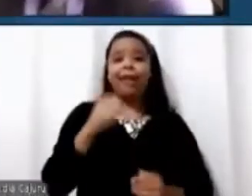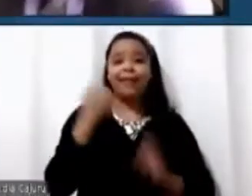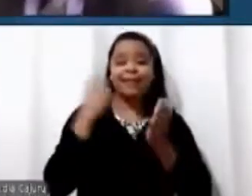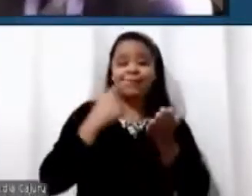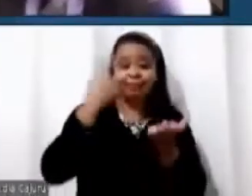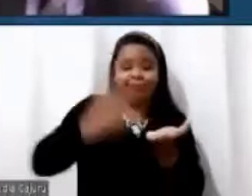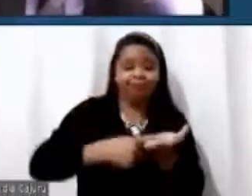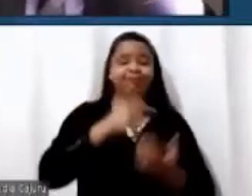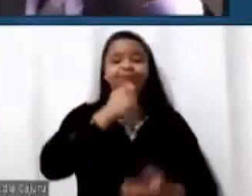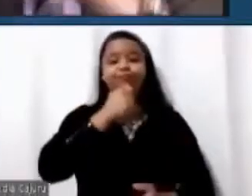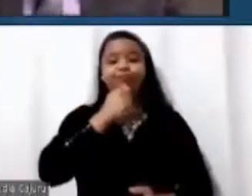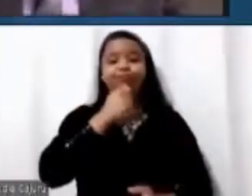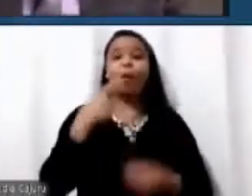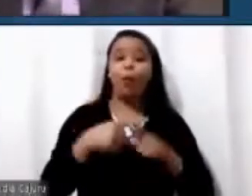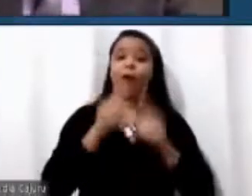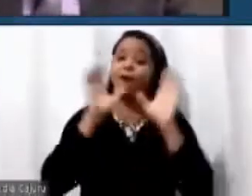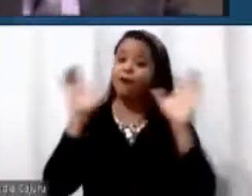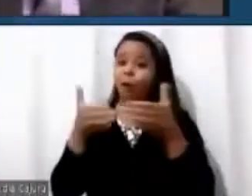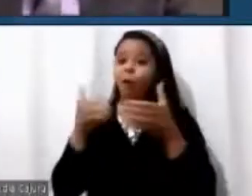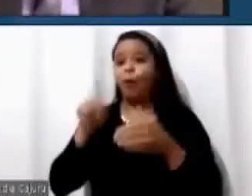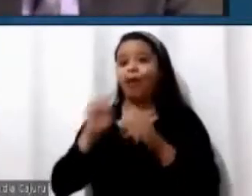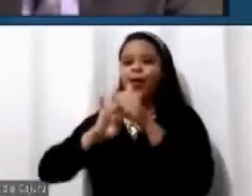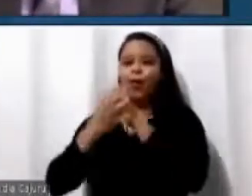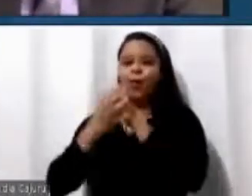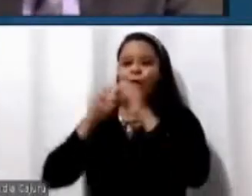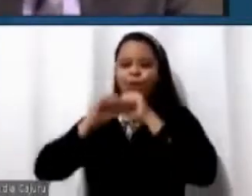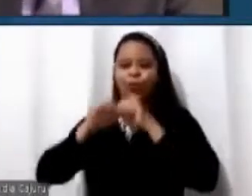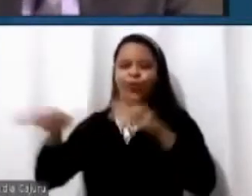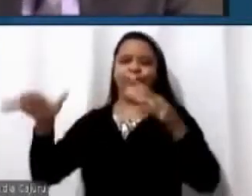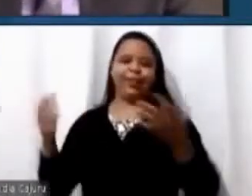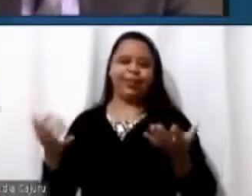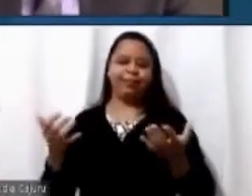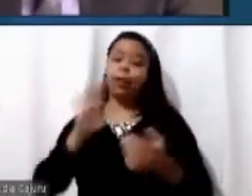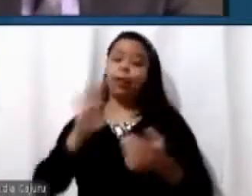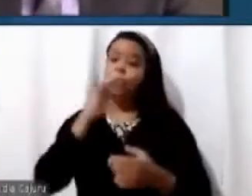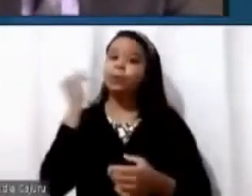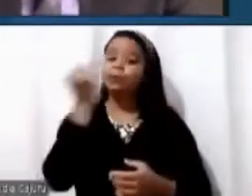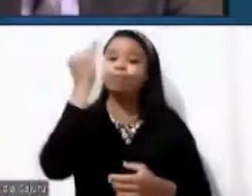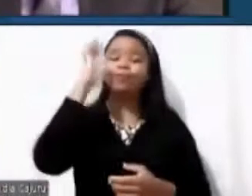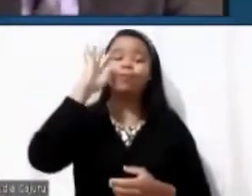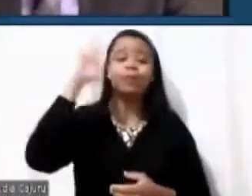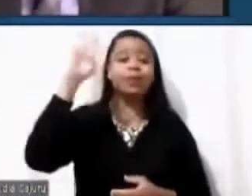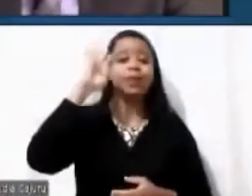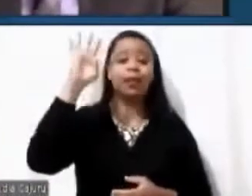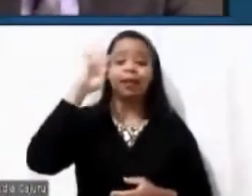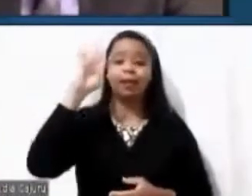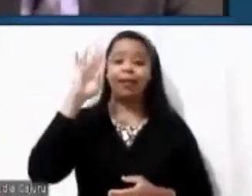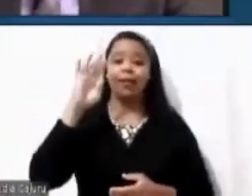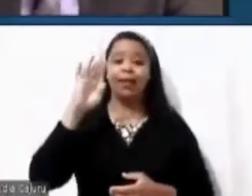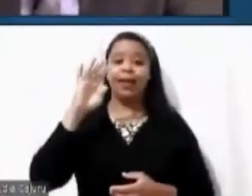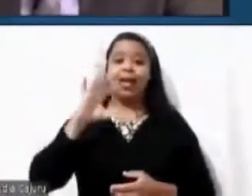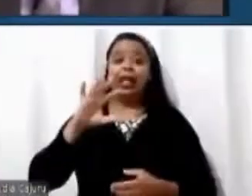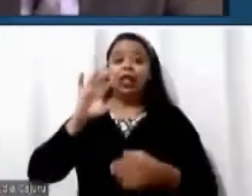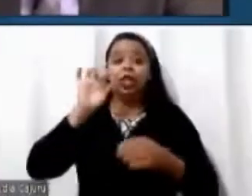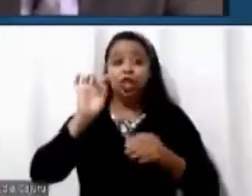temos uma conjuntura de fatores e temos circunstâncias que devem nos fazer pensar aí de como a gente deve equilibrar essa